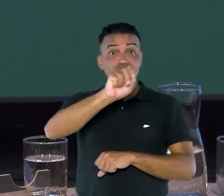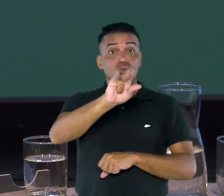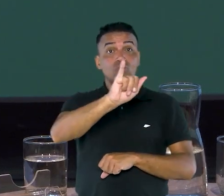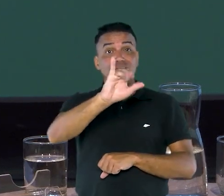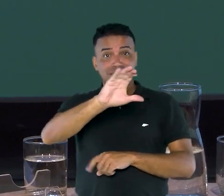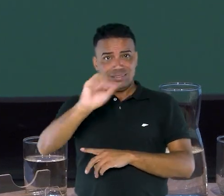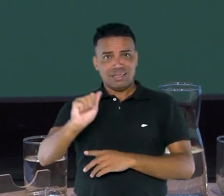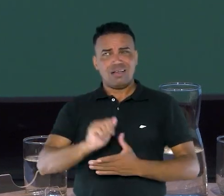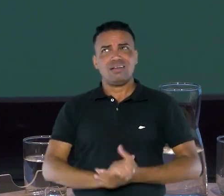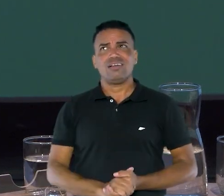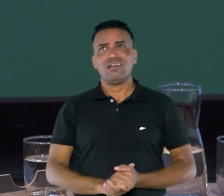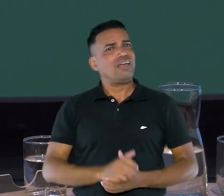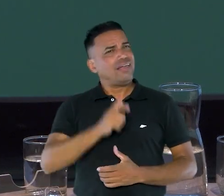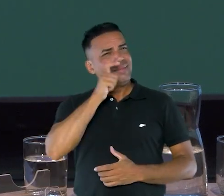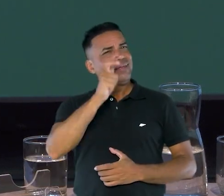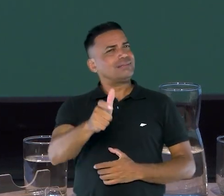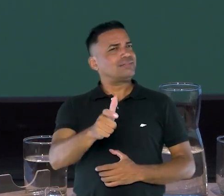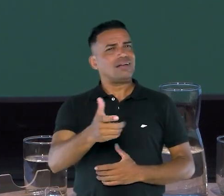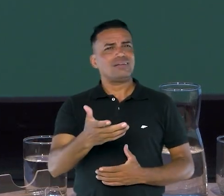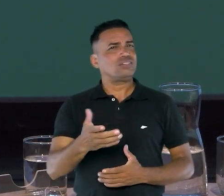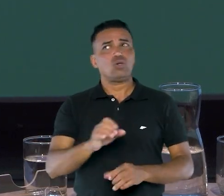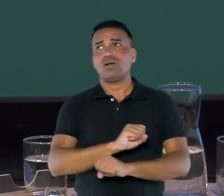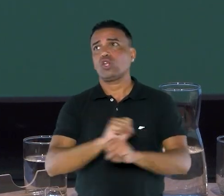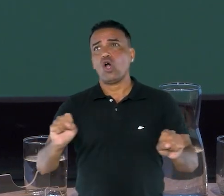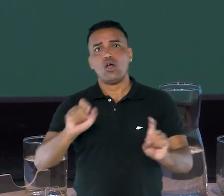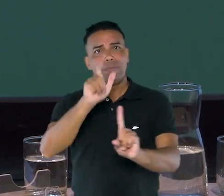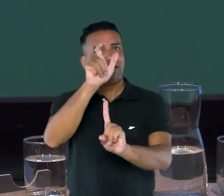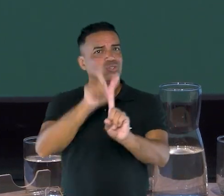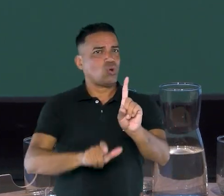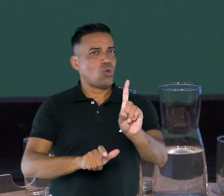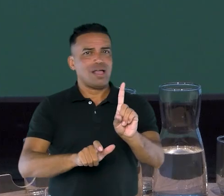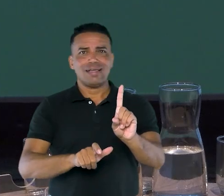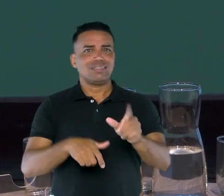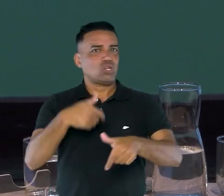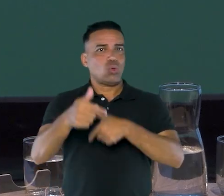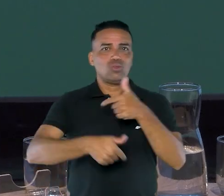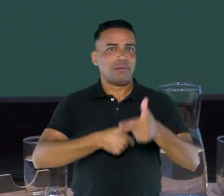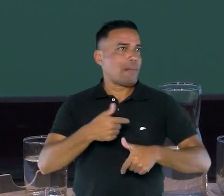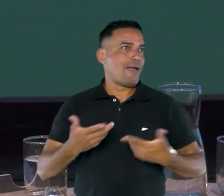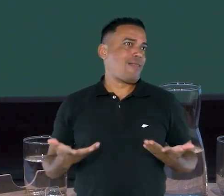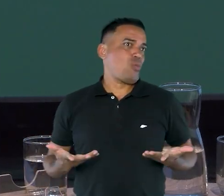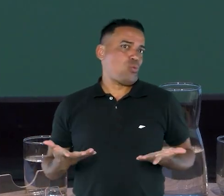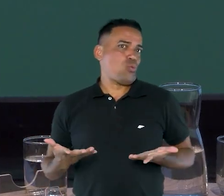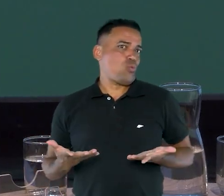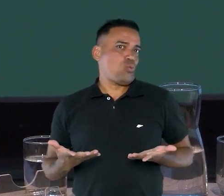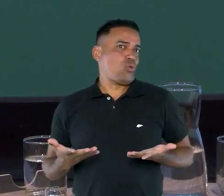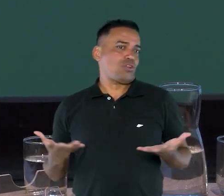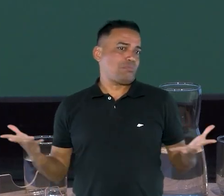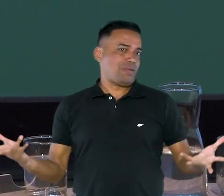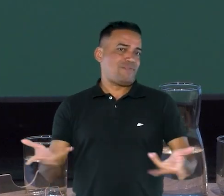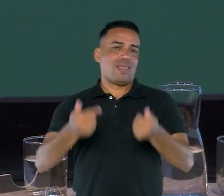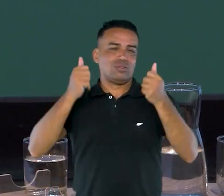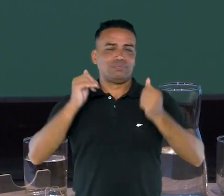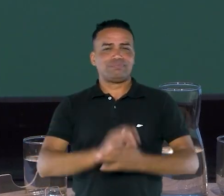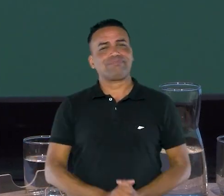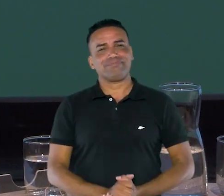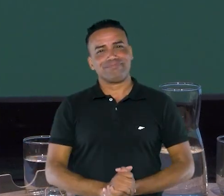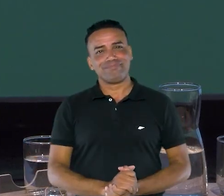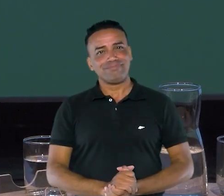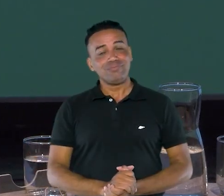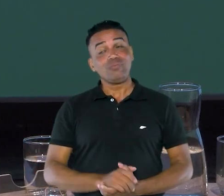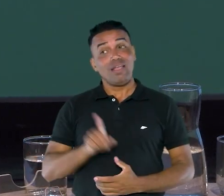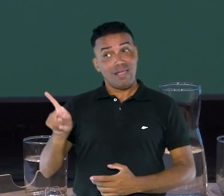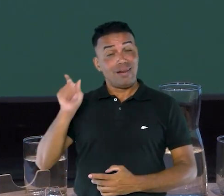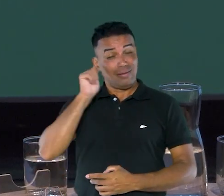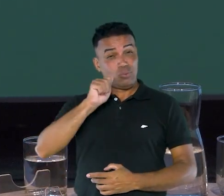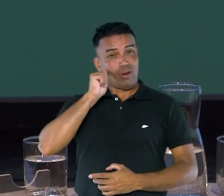é bem enigmática, bem interessante essa personagem. Eu adoro personagens, né? Trabalho com isso, achei sensacional. E